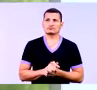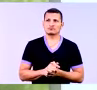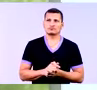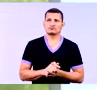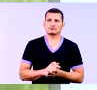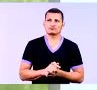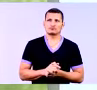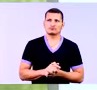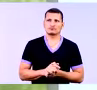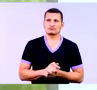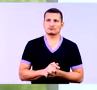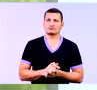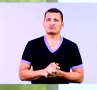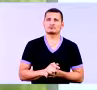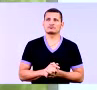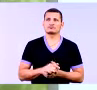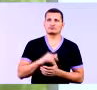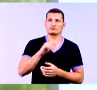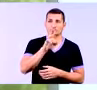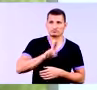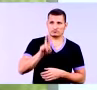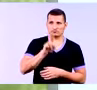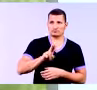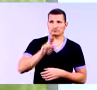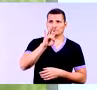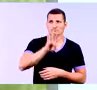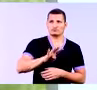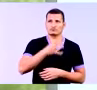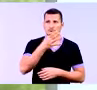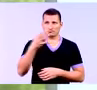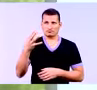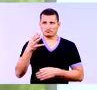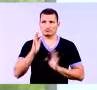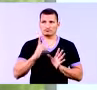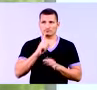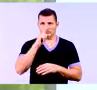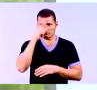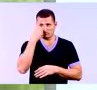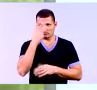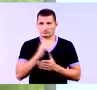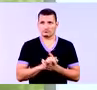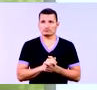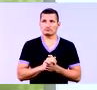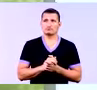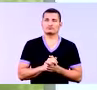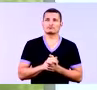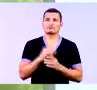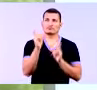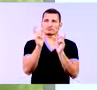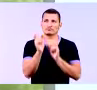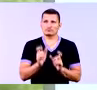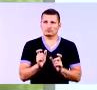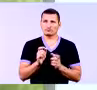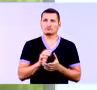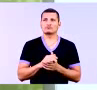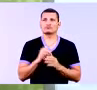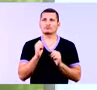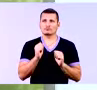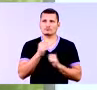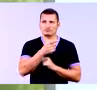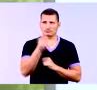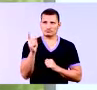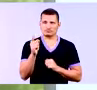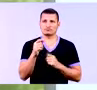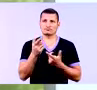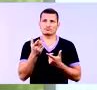que a tabela que nós vamos utilizar já está criada, a estrutura vai ser passada para vocês para que vocês possam criar